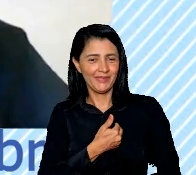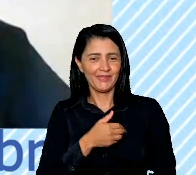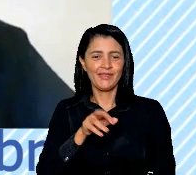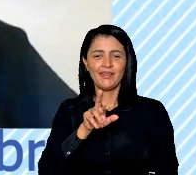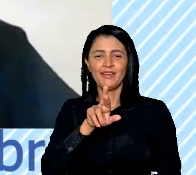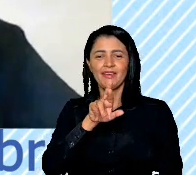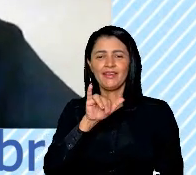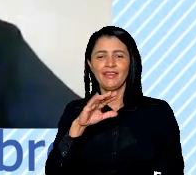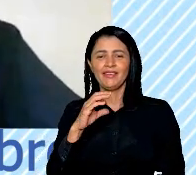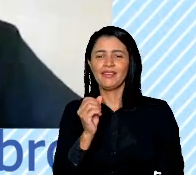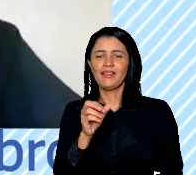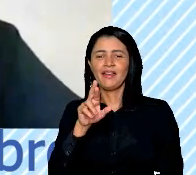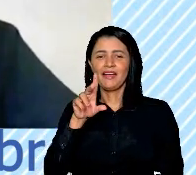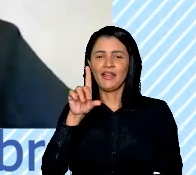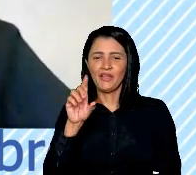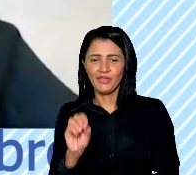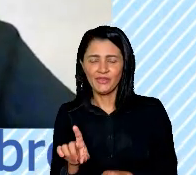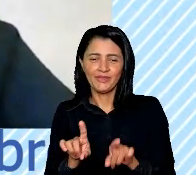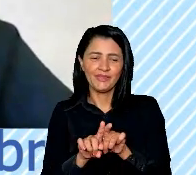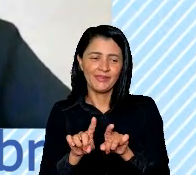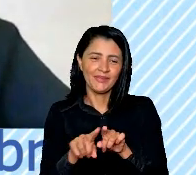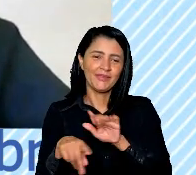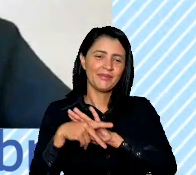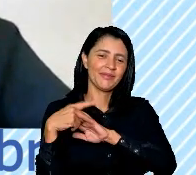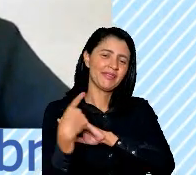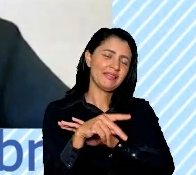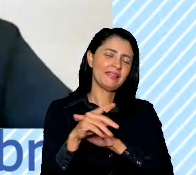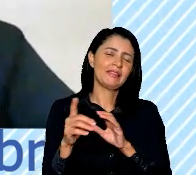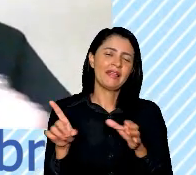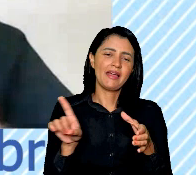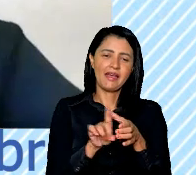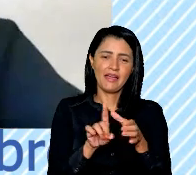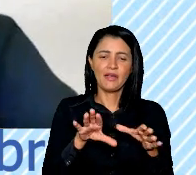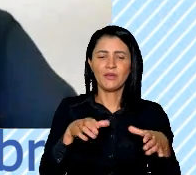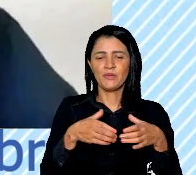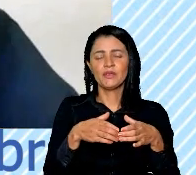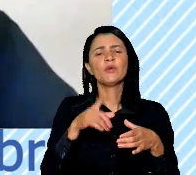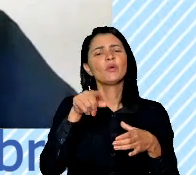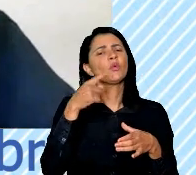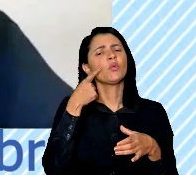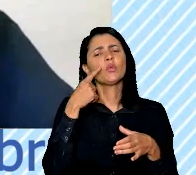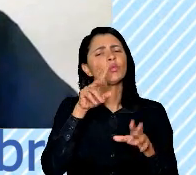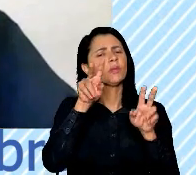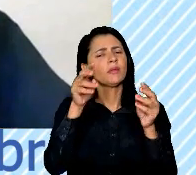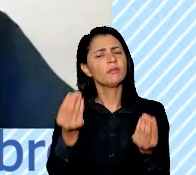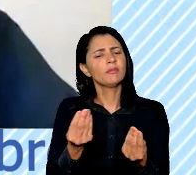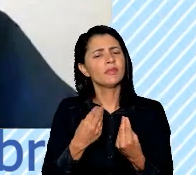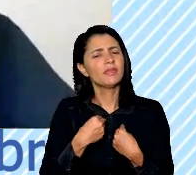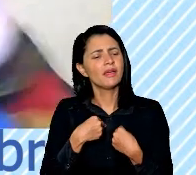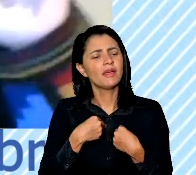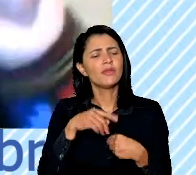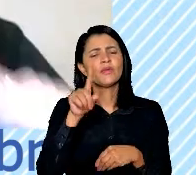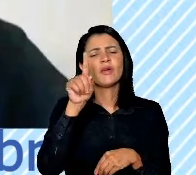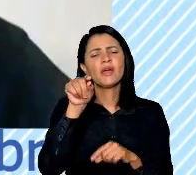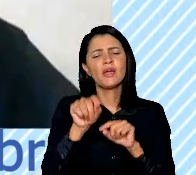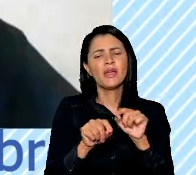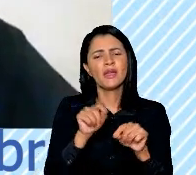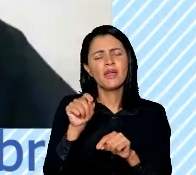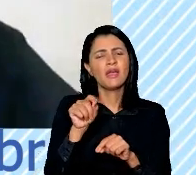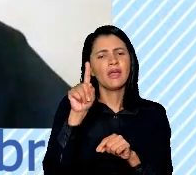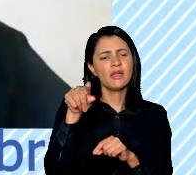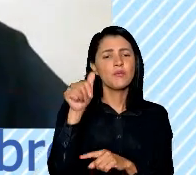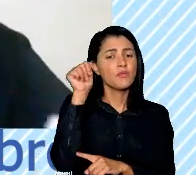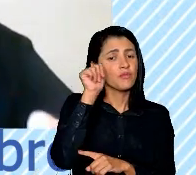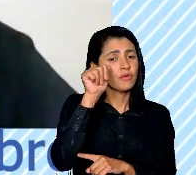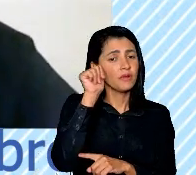Mendonça Cardoso, também integrante da comissão. O tema que me foi passado foi